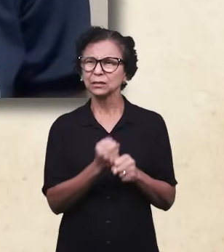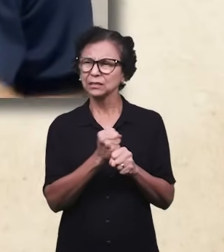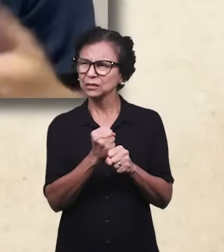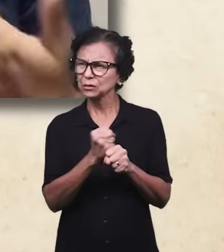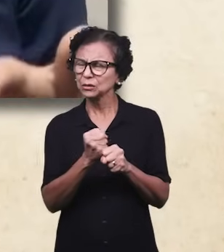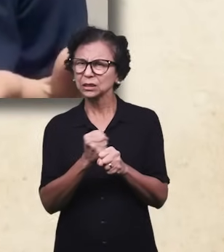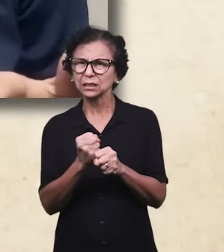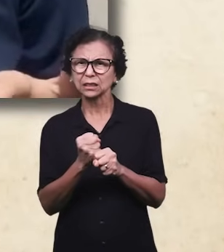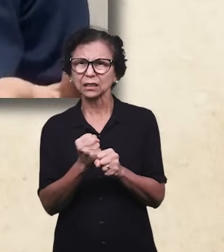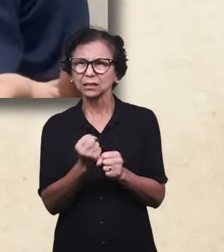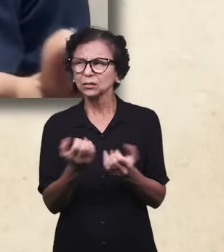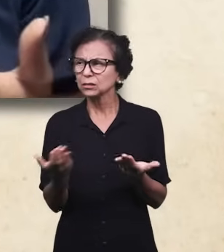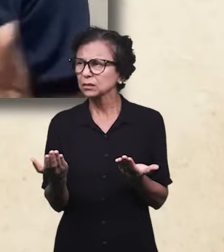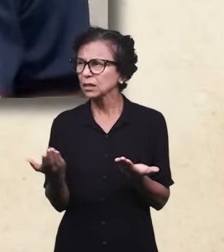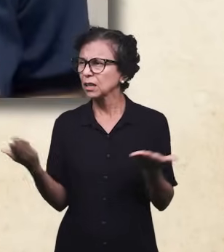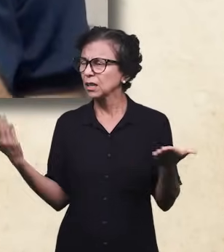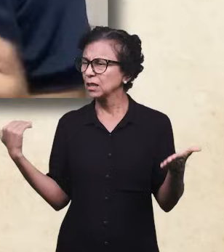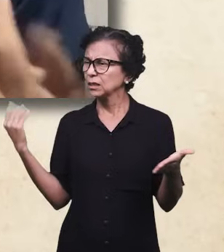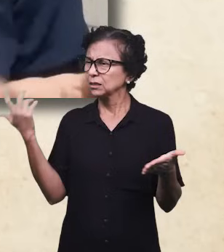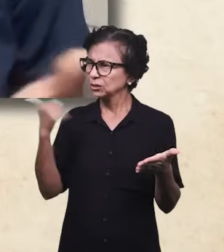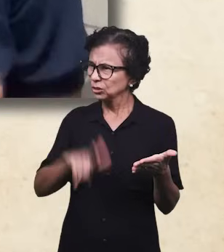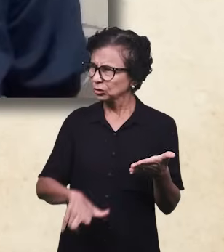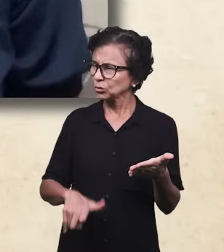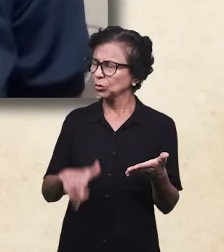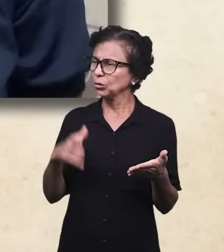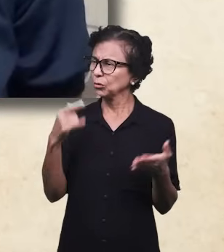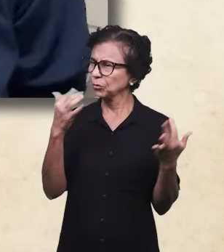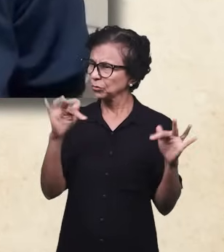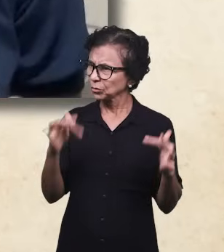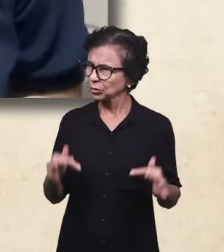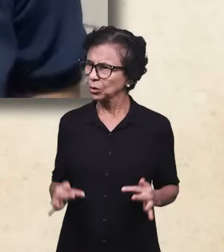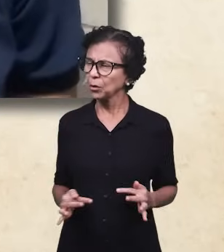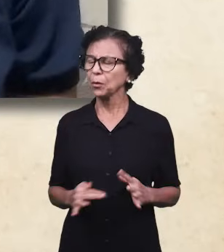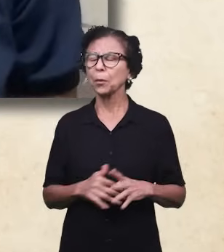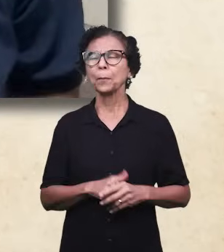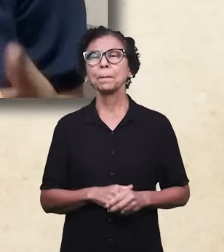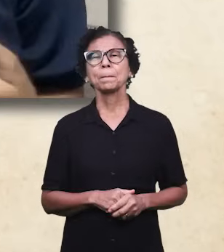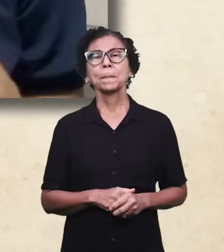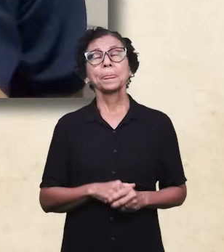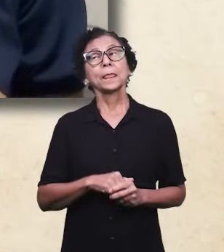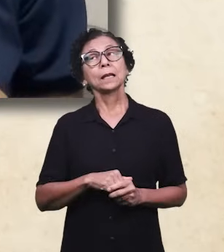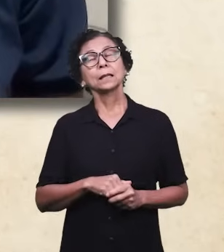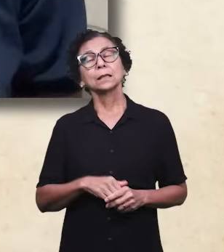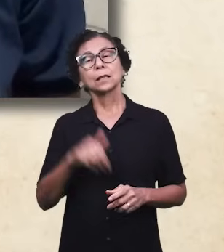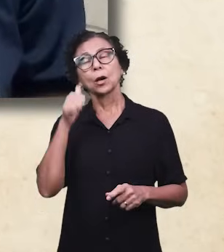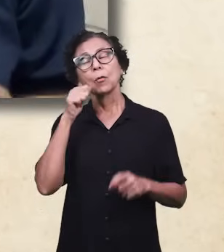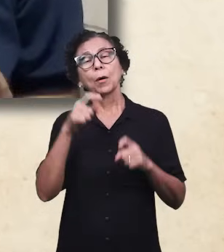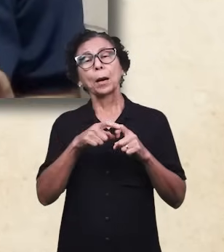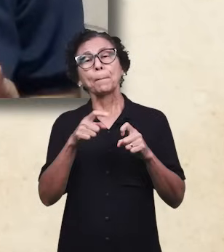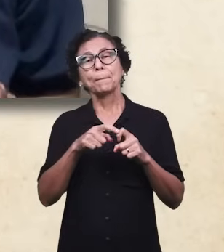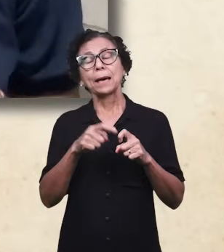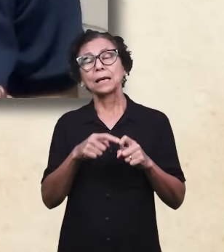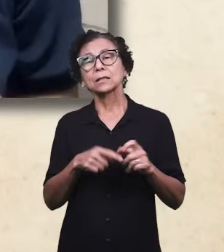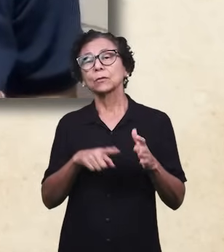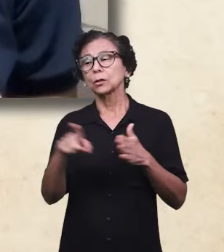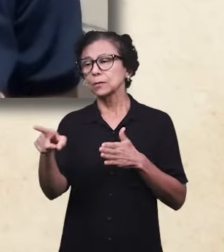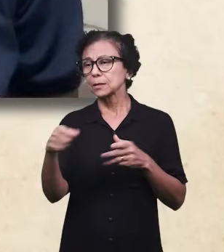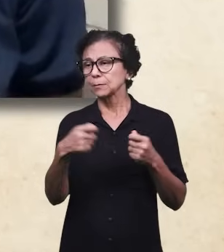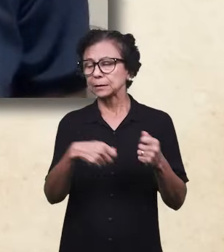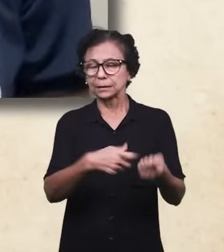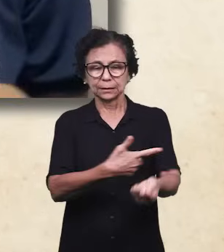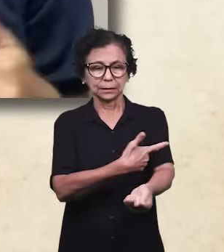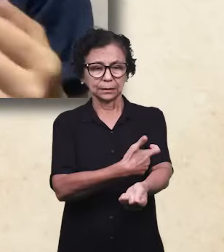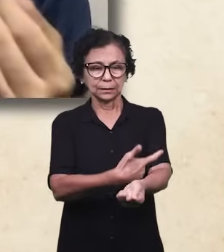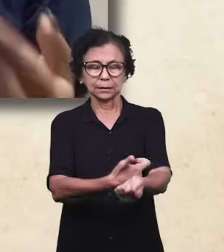anos. E então, ela me passou uma bateria de exames para que eu realizasse. E eu falei, não, irei